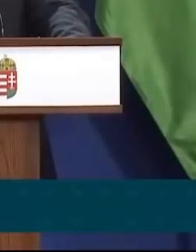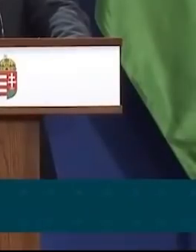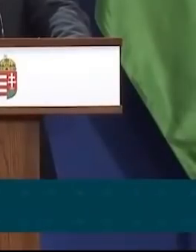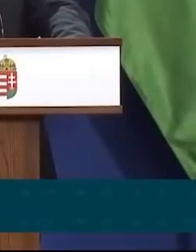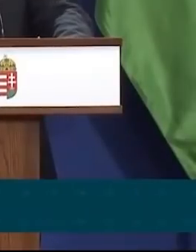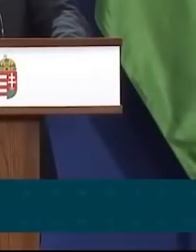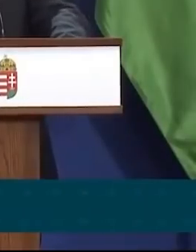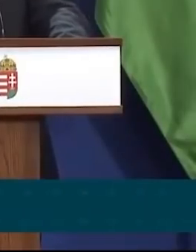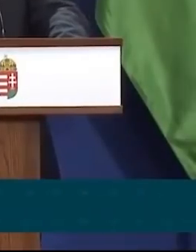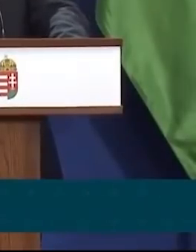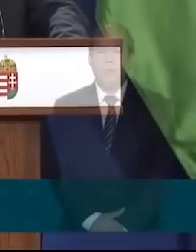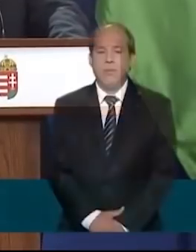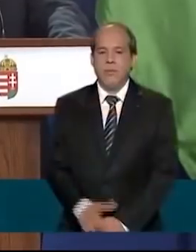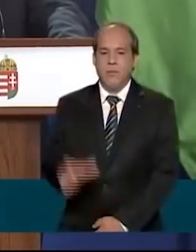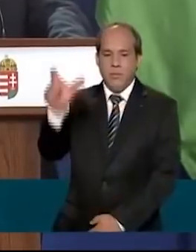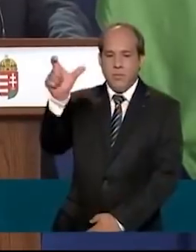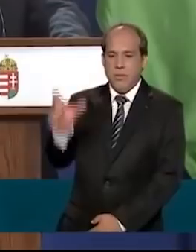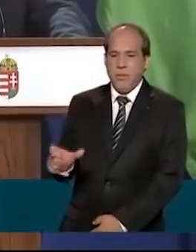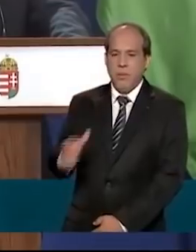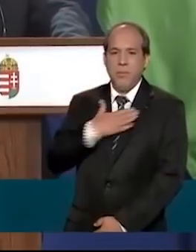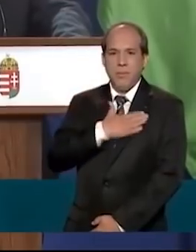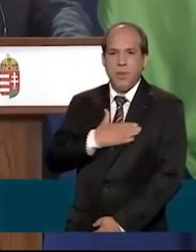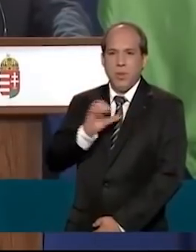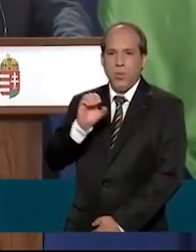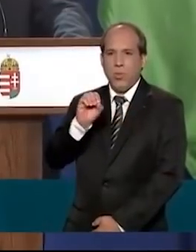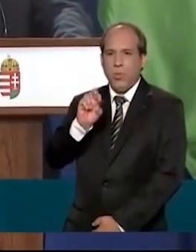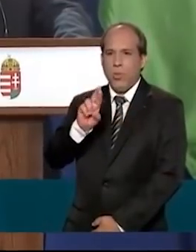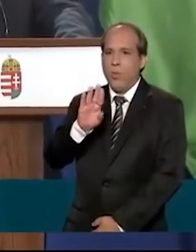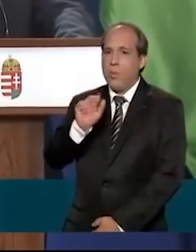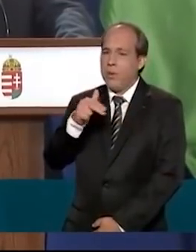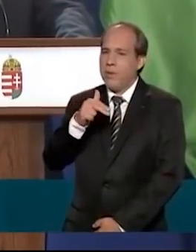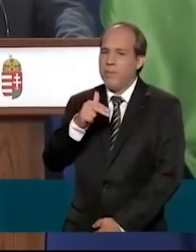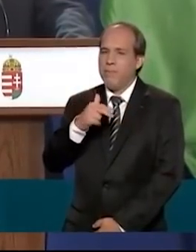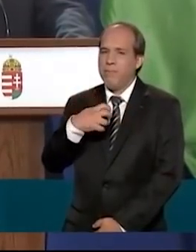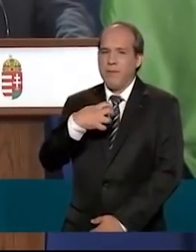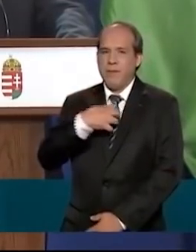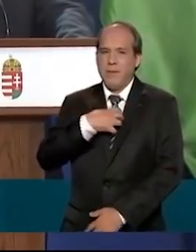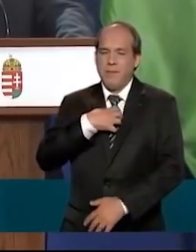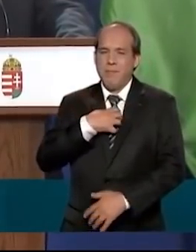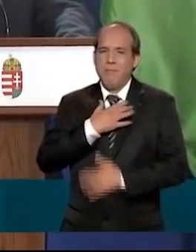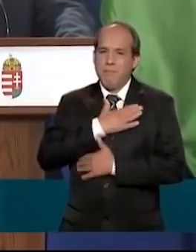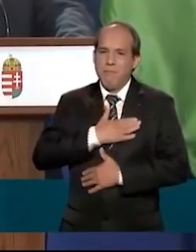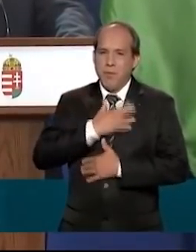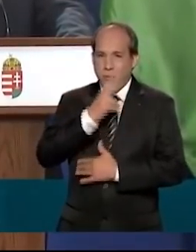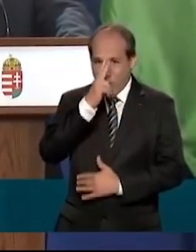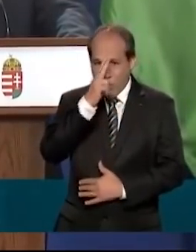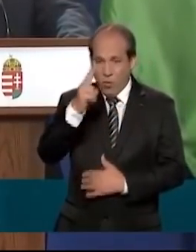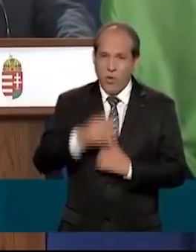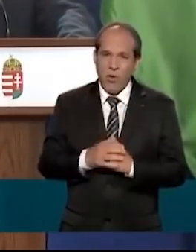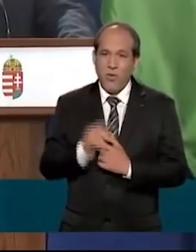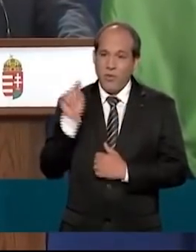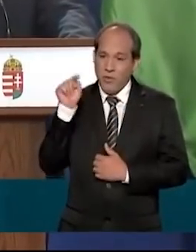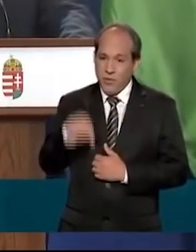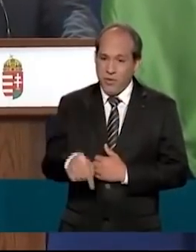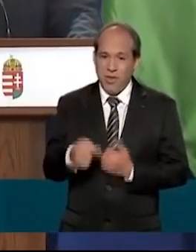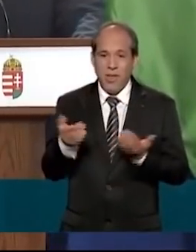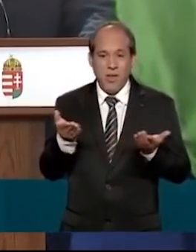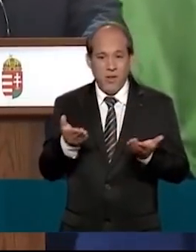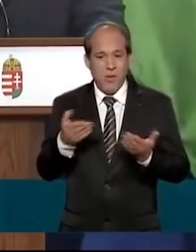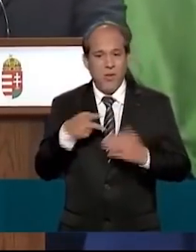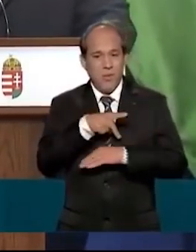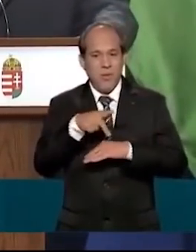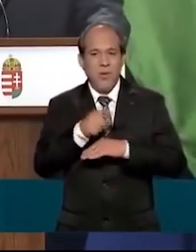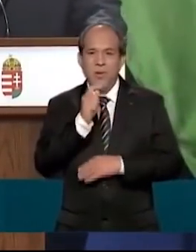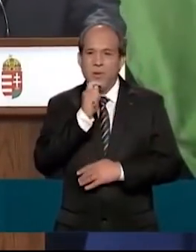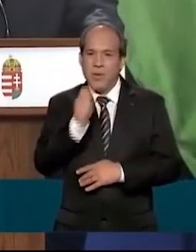a presença do abano é uma satisfação muito grande está na Hungria